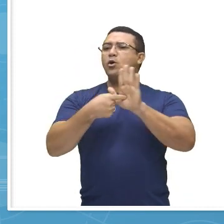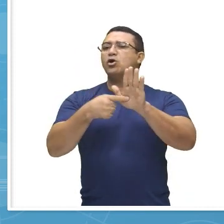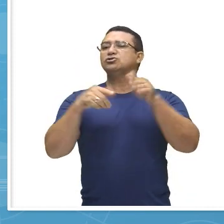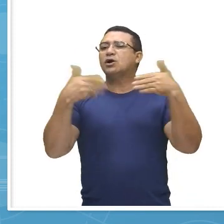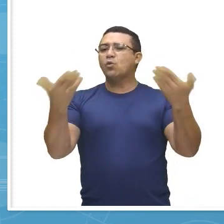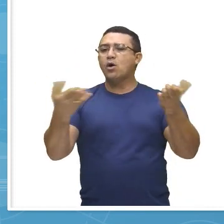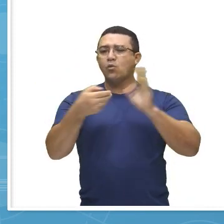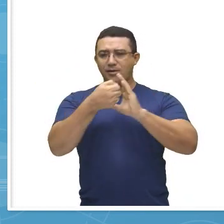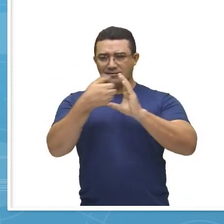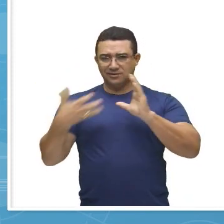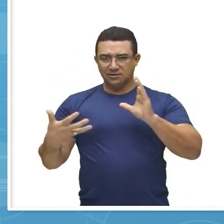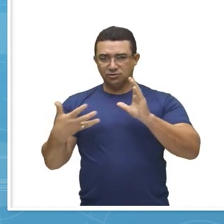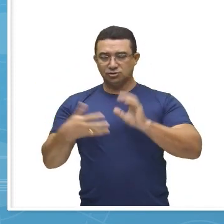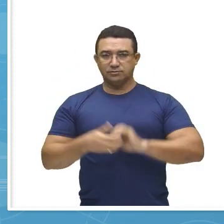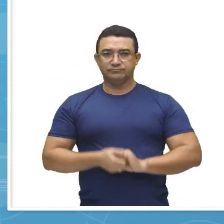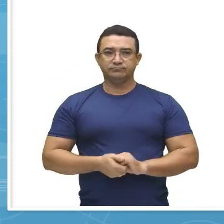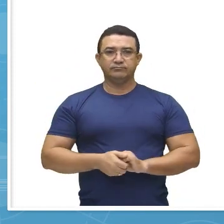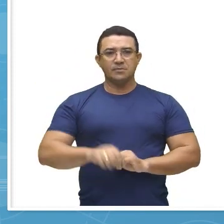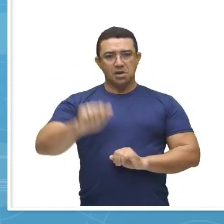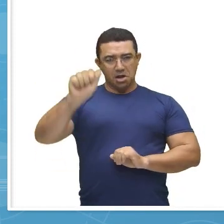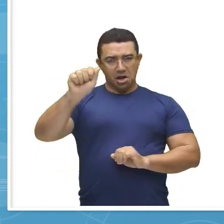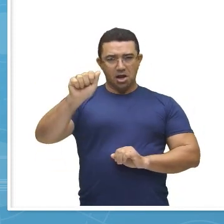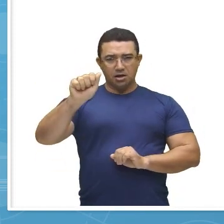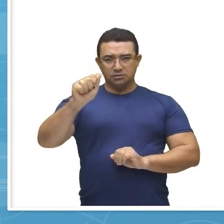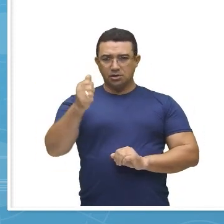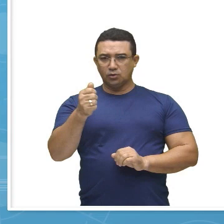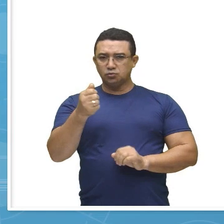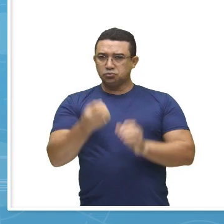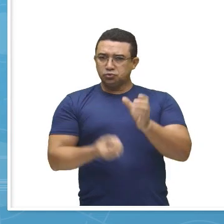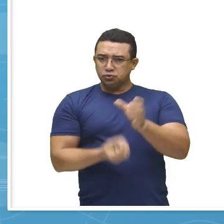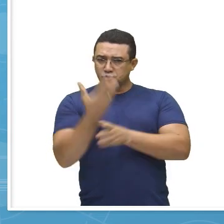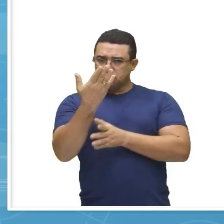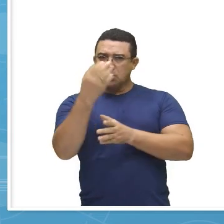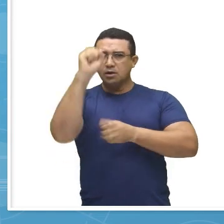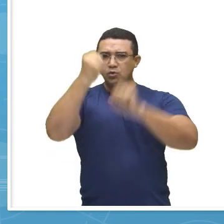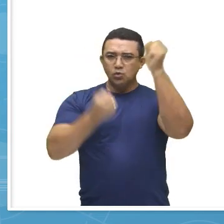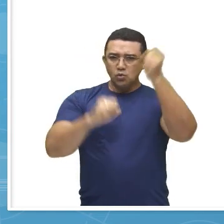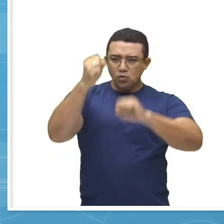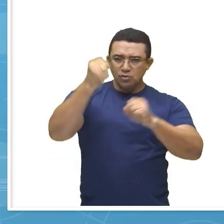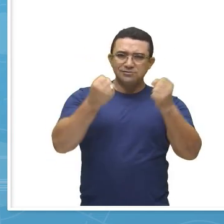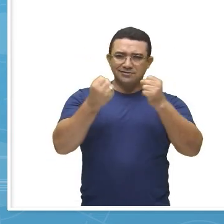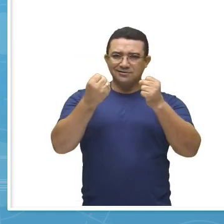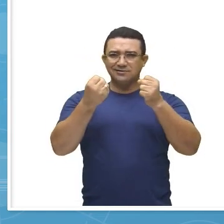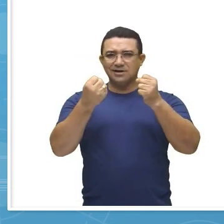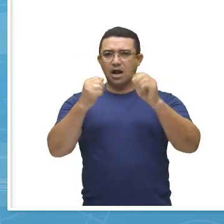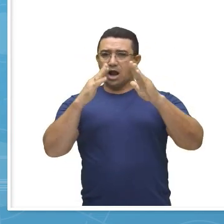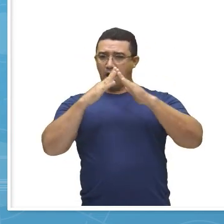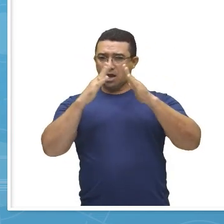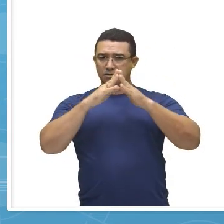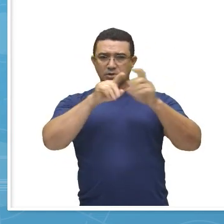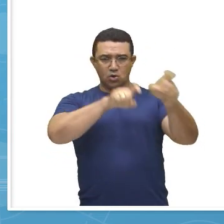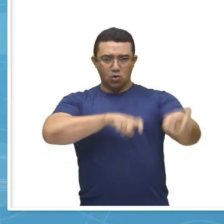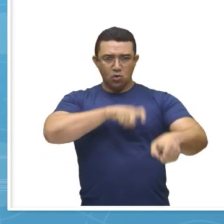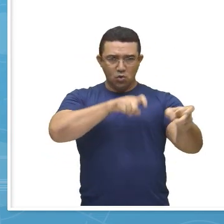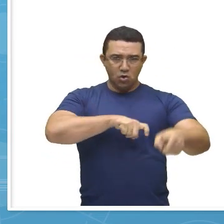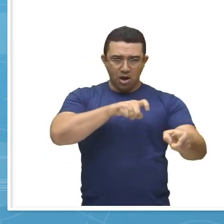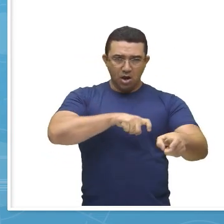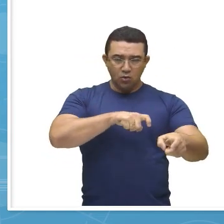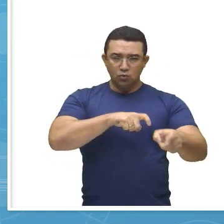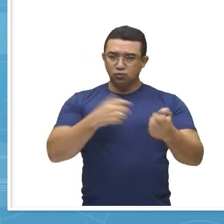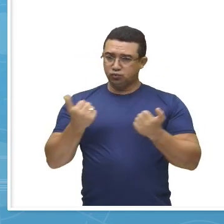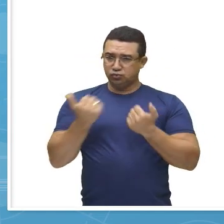pela alternativa A, implantação da indústria doméstica rural em substituição às oficinas,